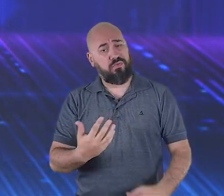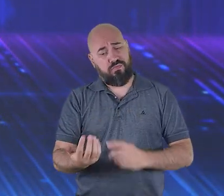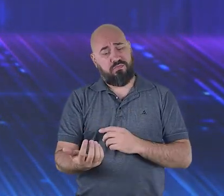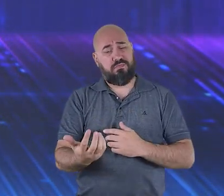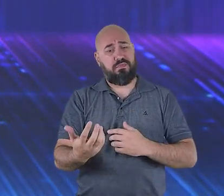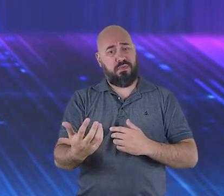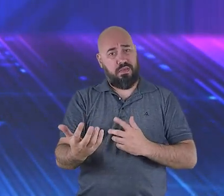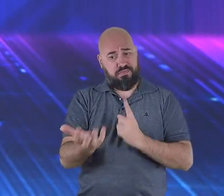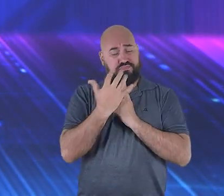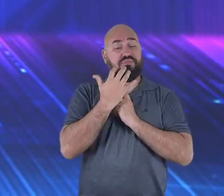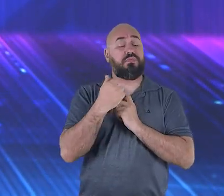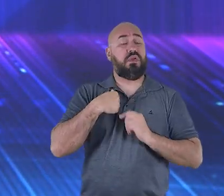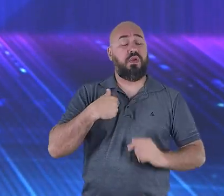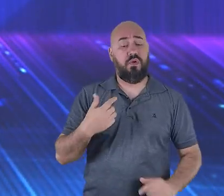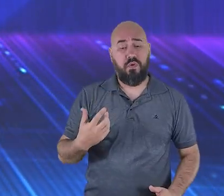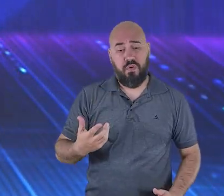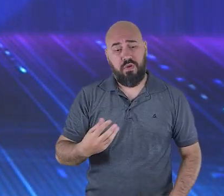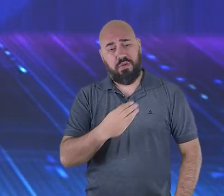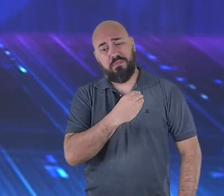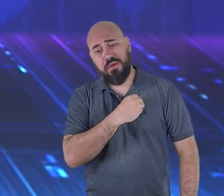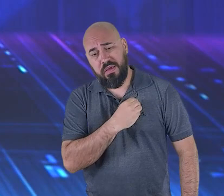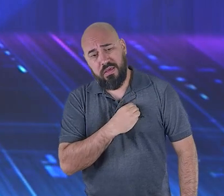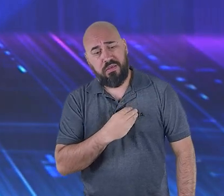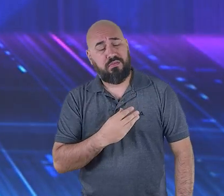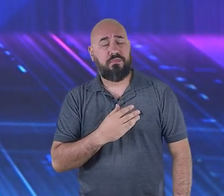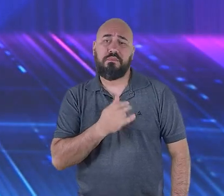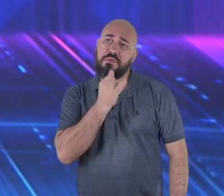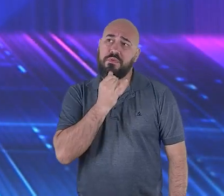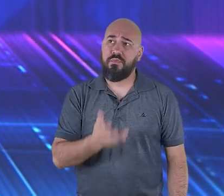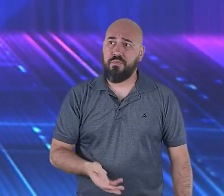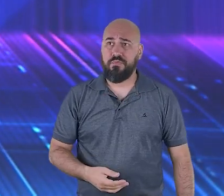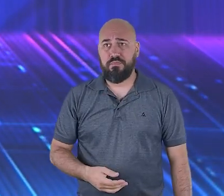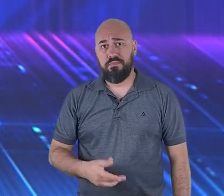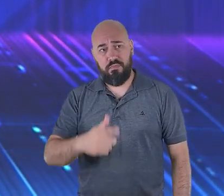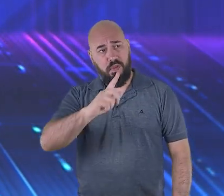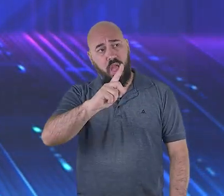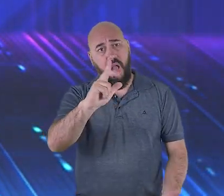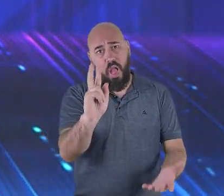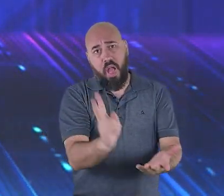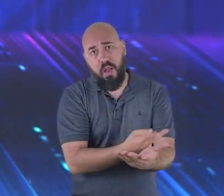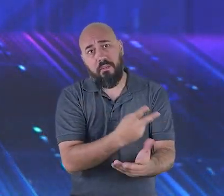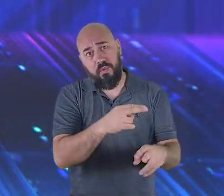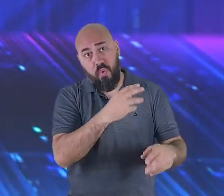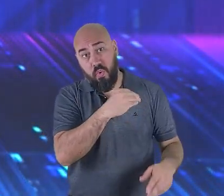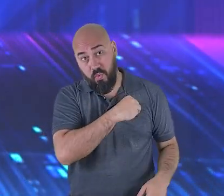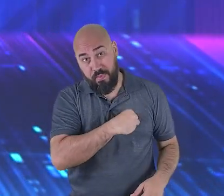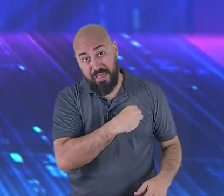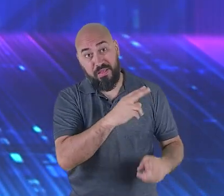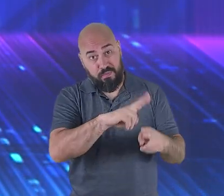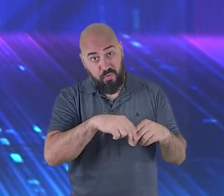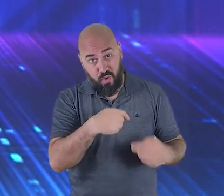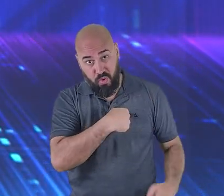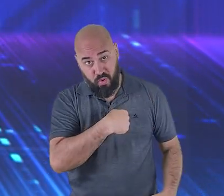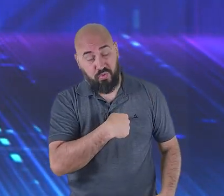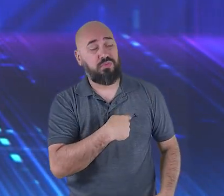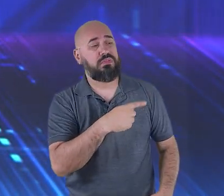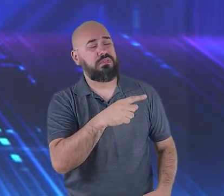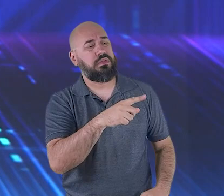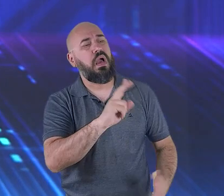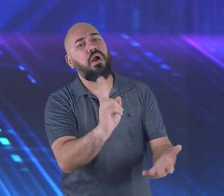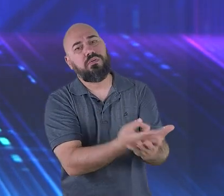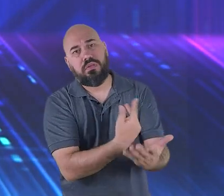Nós já choramos a perda de pessoas queridas. Nós já passamos por tragédias, já passamos